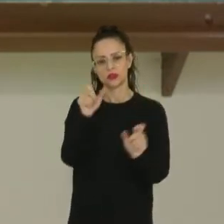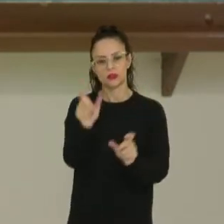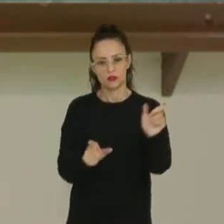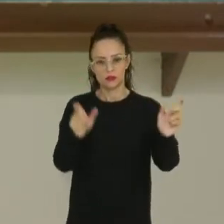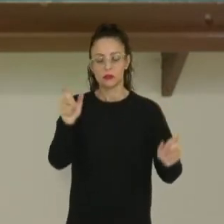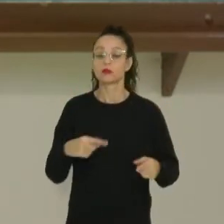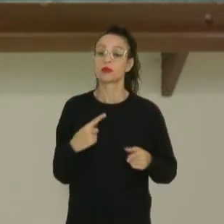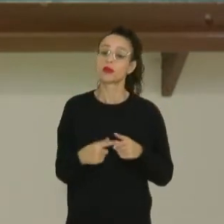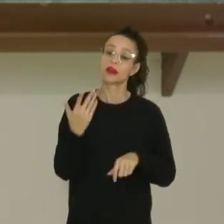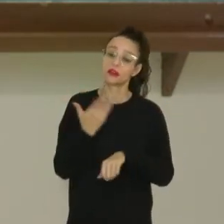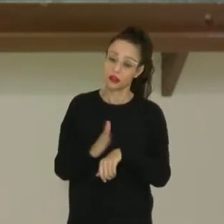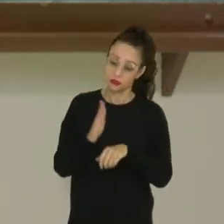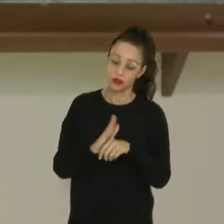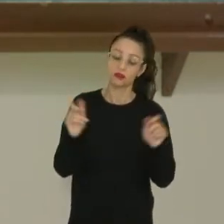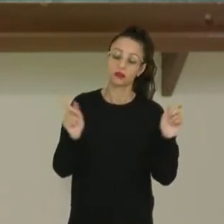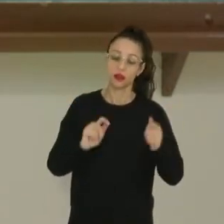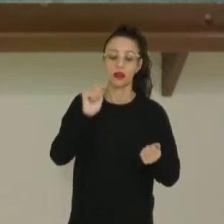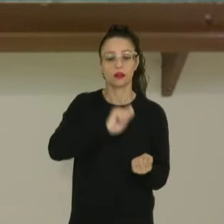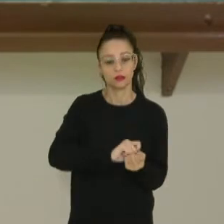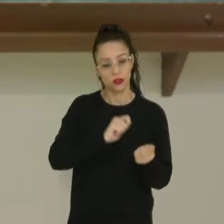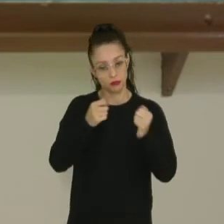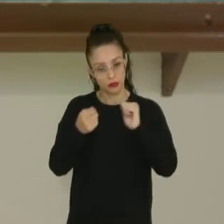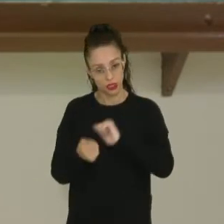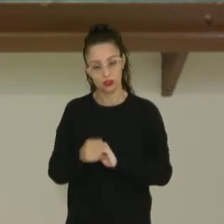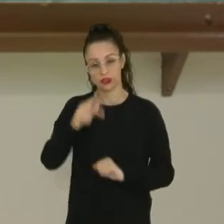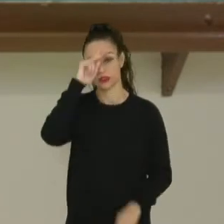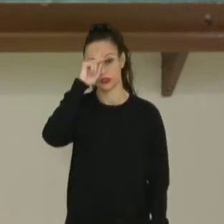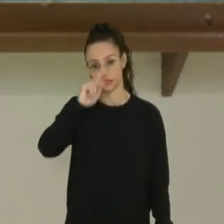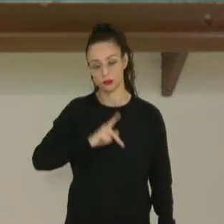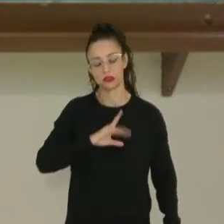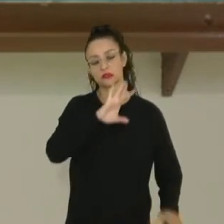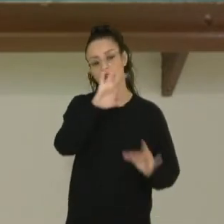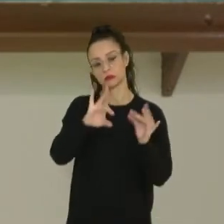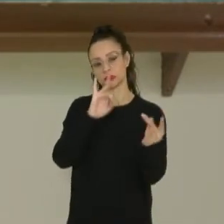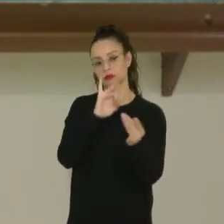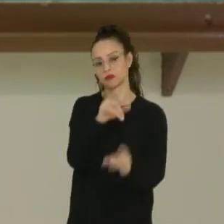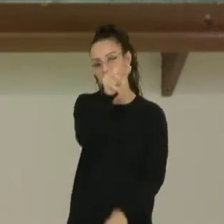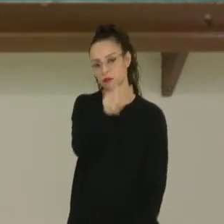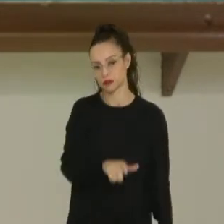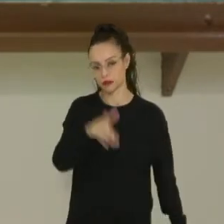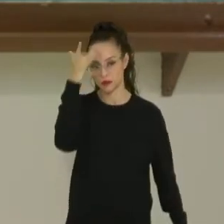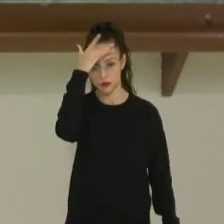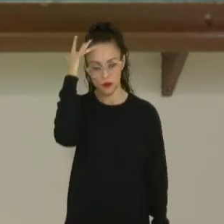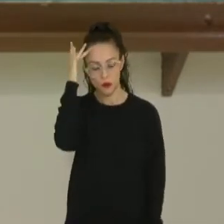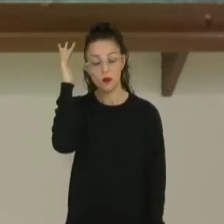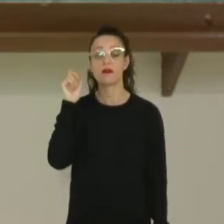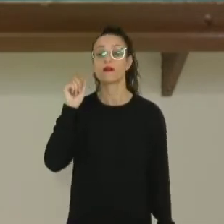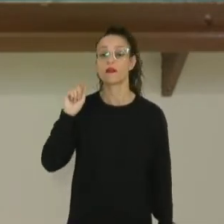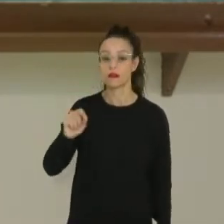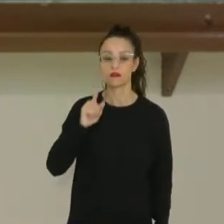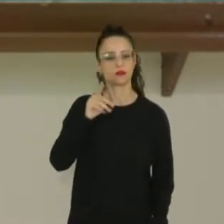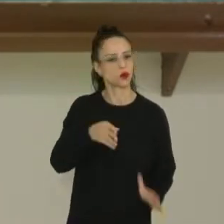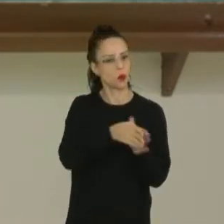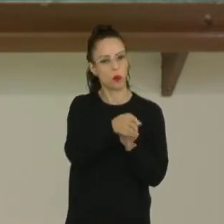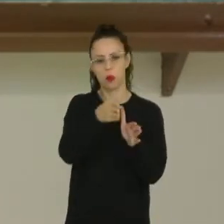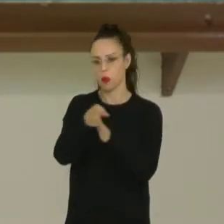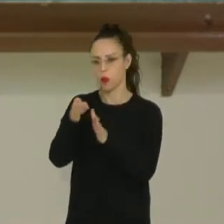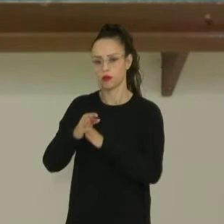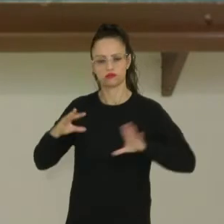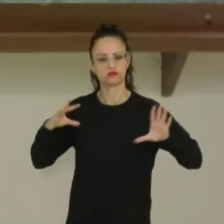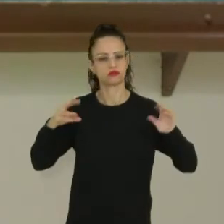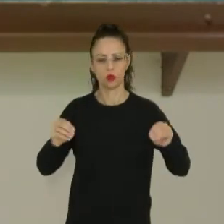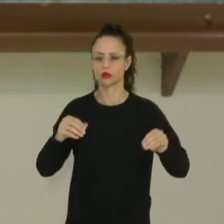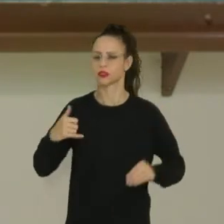atividade onde se adapta, né, a individualidade de cada praticante. Então, ele é recomendado para todas